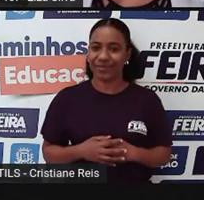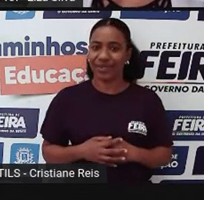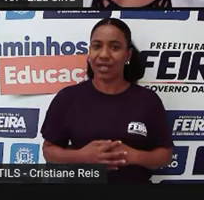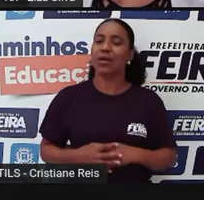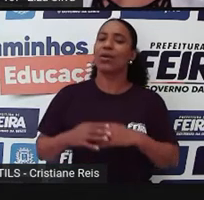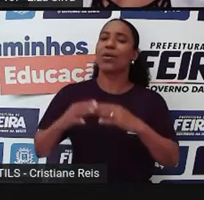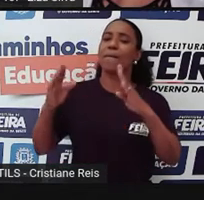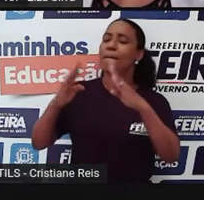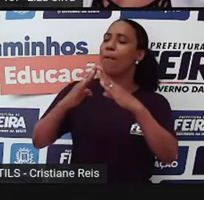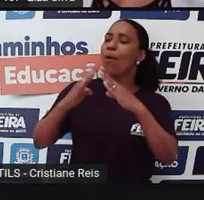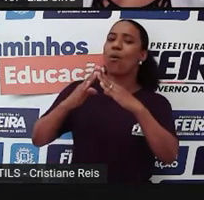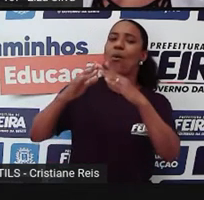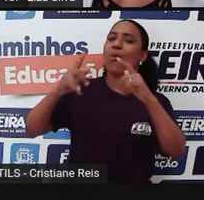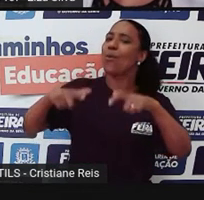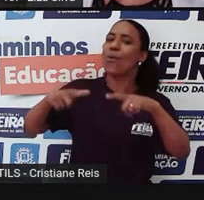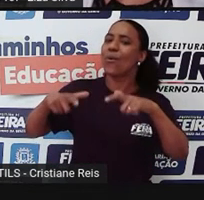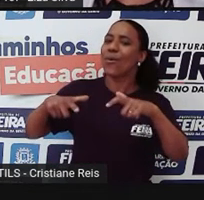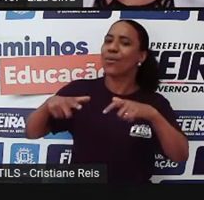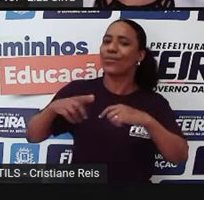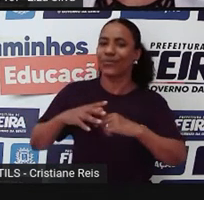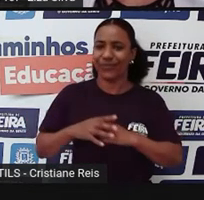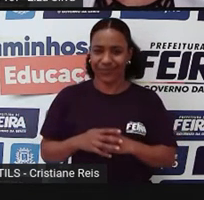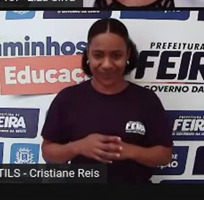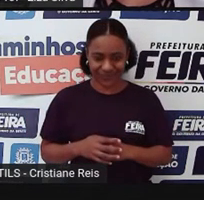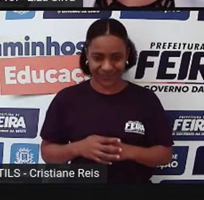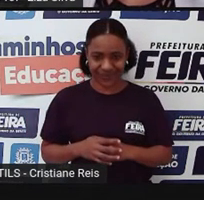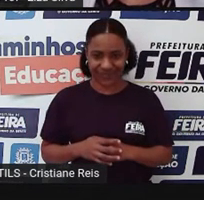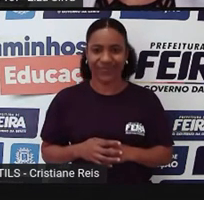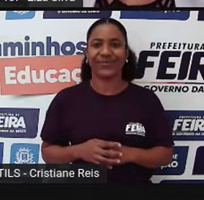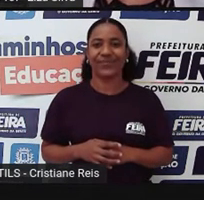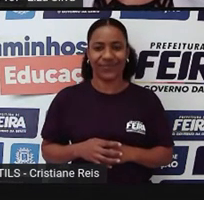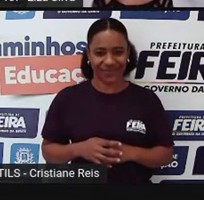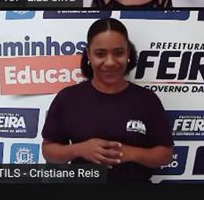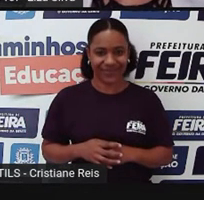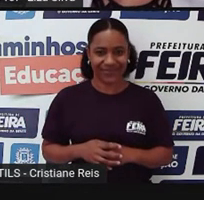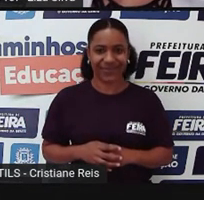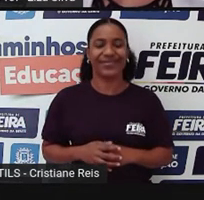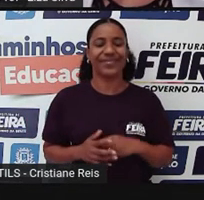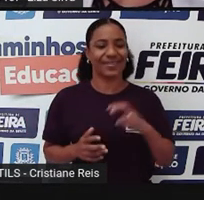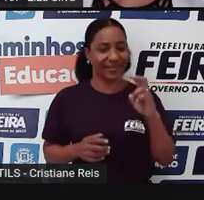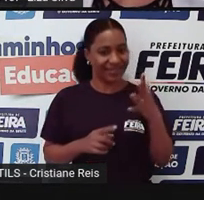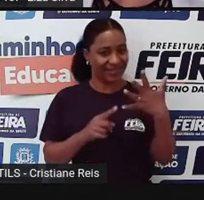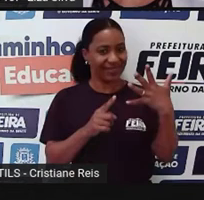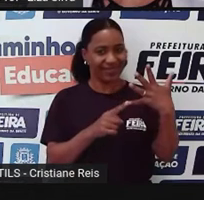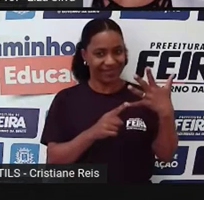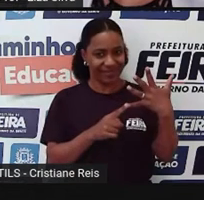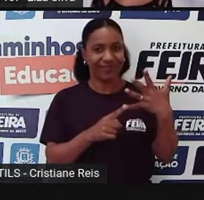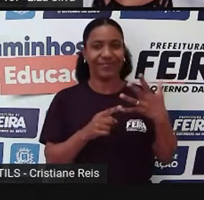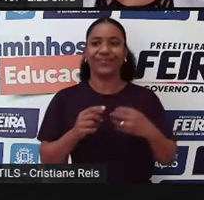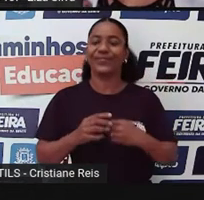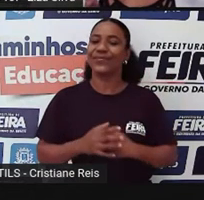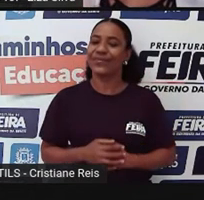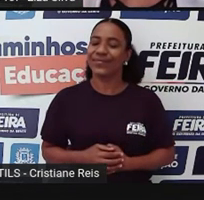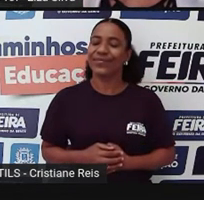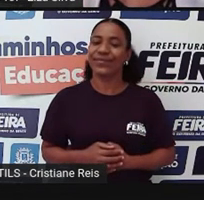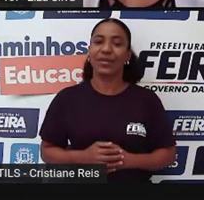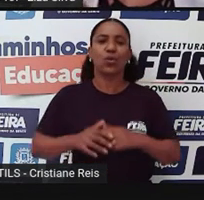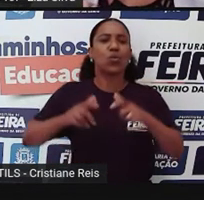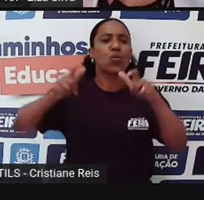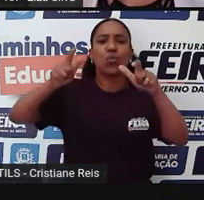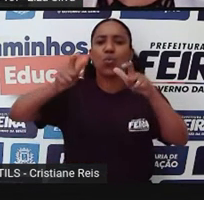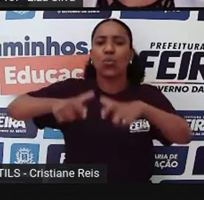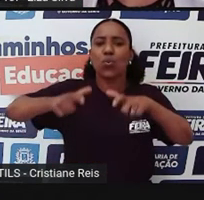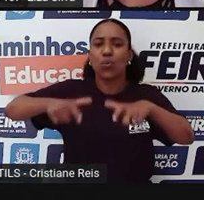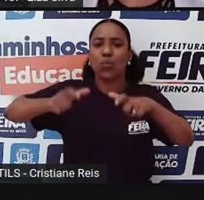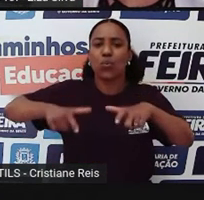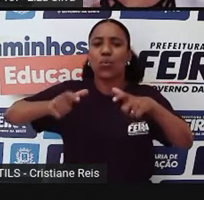Onde você mora a Number Five What the neighbourhood leve qual bairro